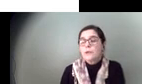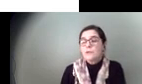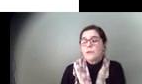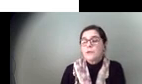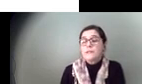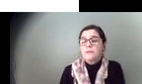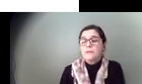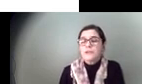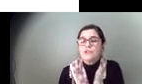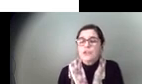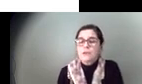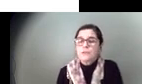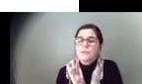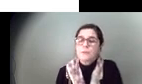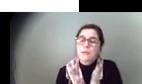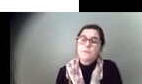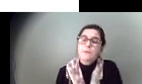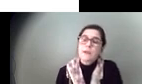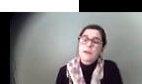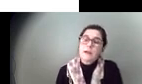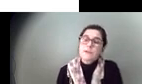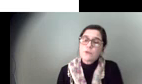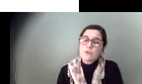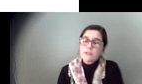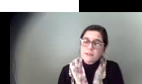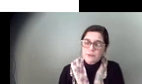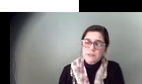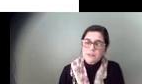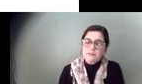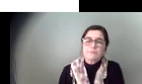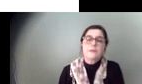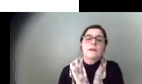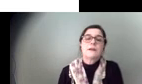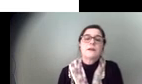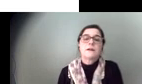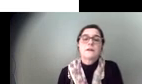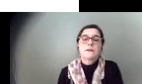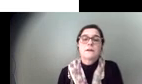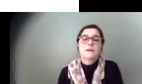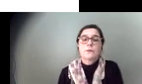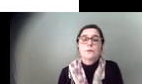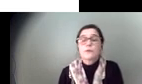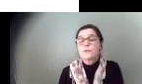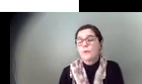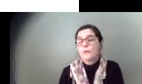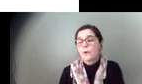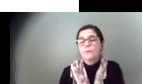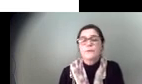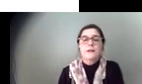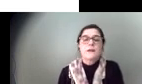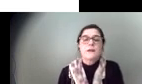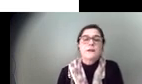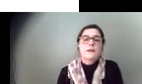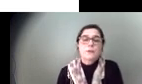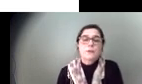é um momento para nós replanejarmos também as nossas ações. O nosso